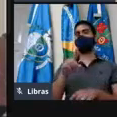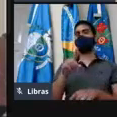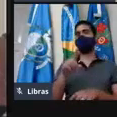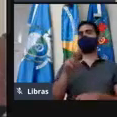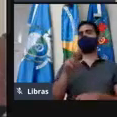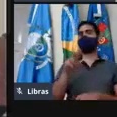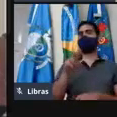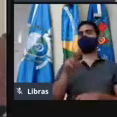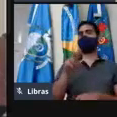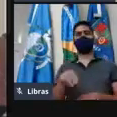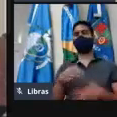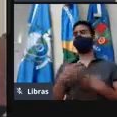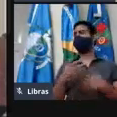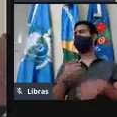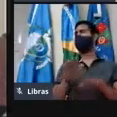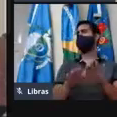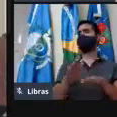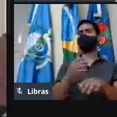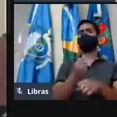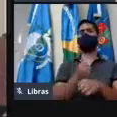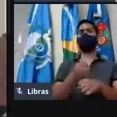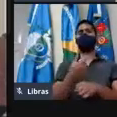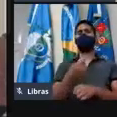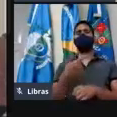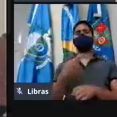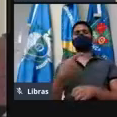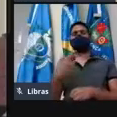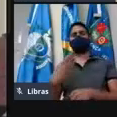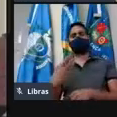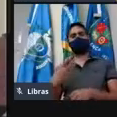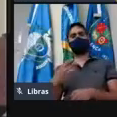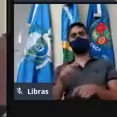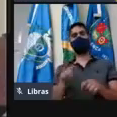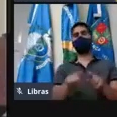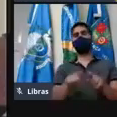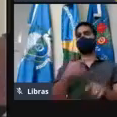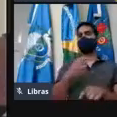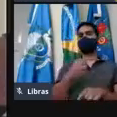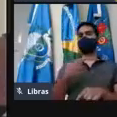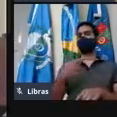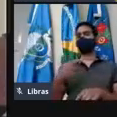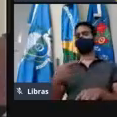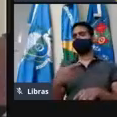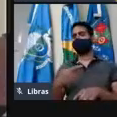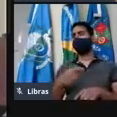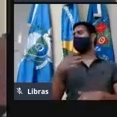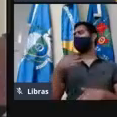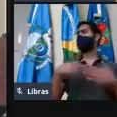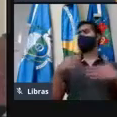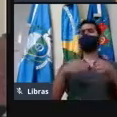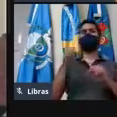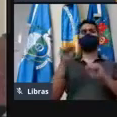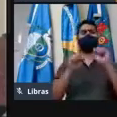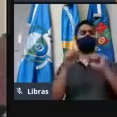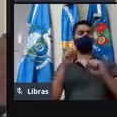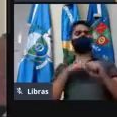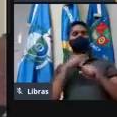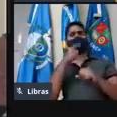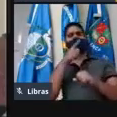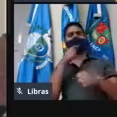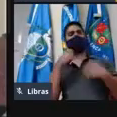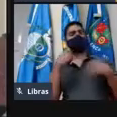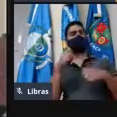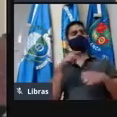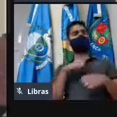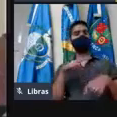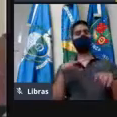2023, 2022, qualquer firma que esteja trabalhando com água, ela vai ser obrigada a aderir a esses